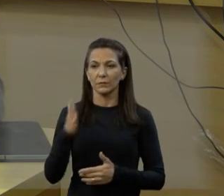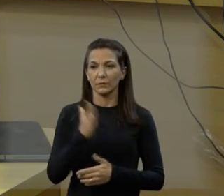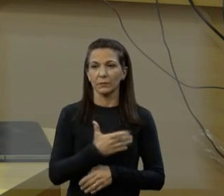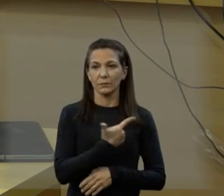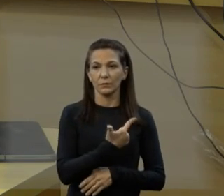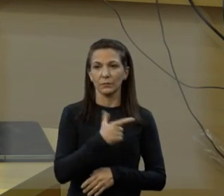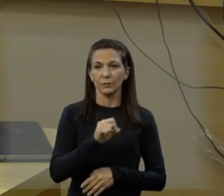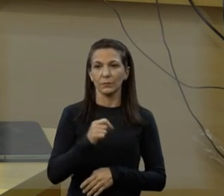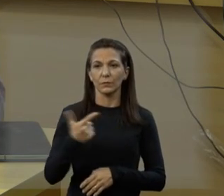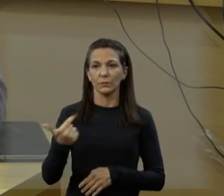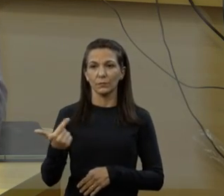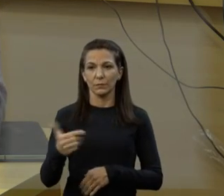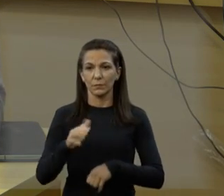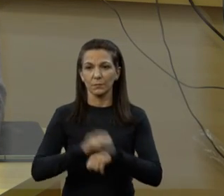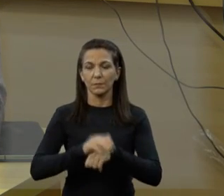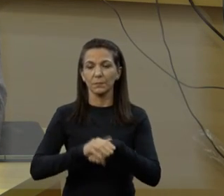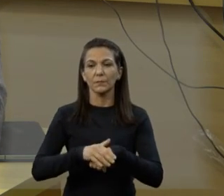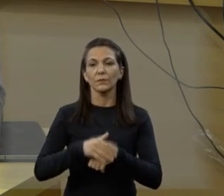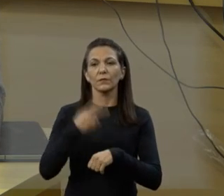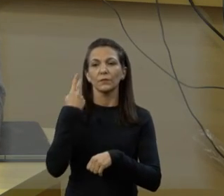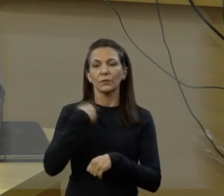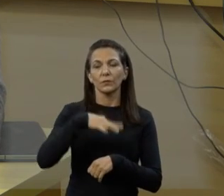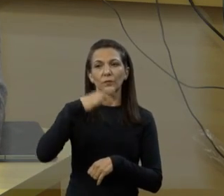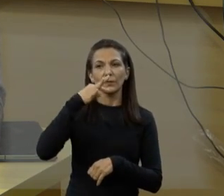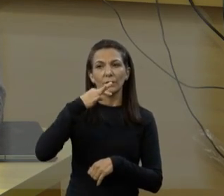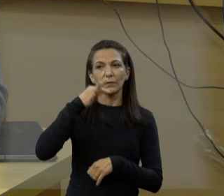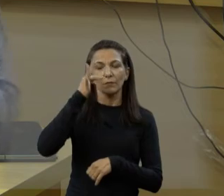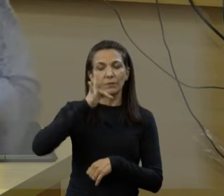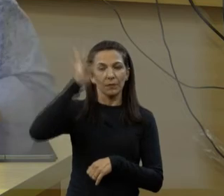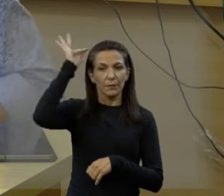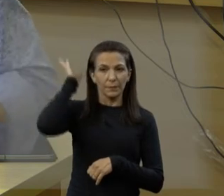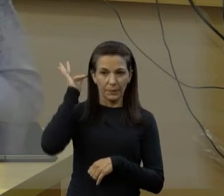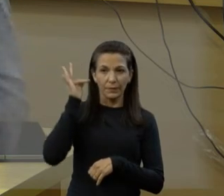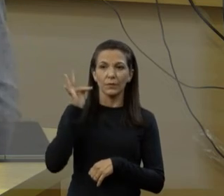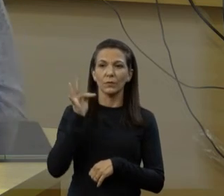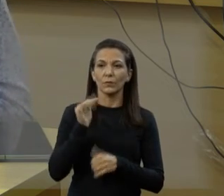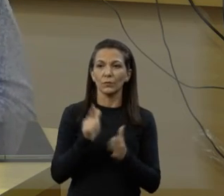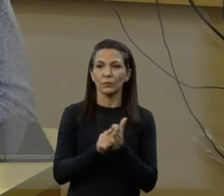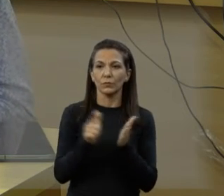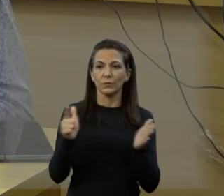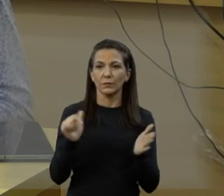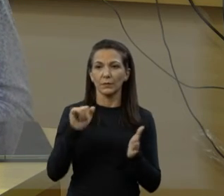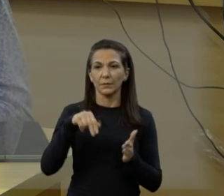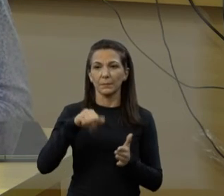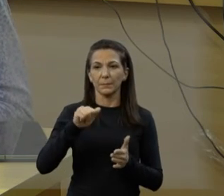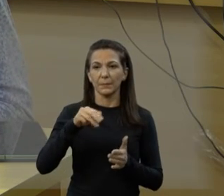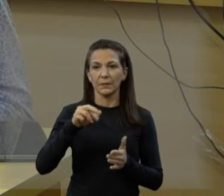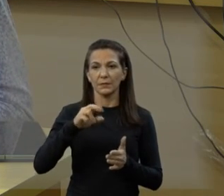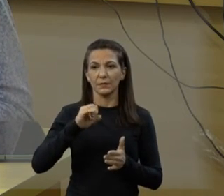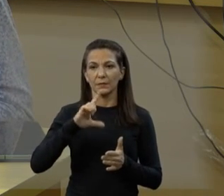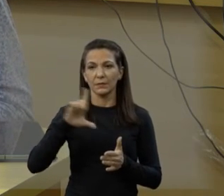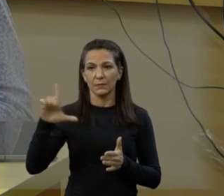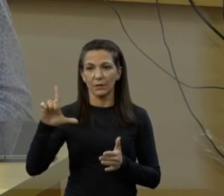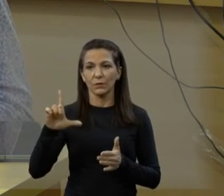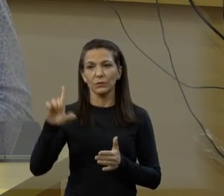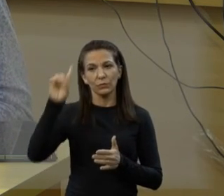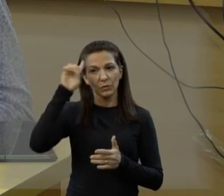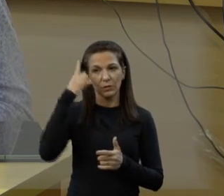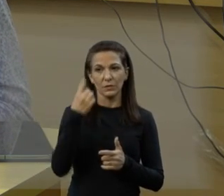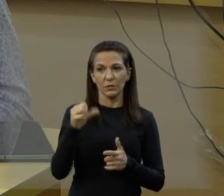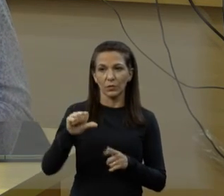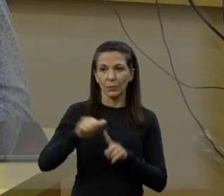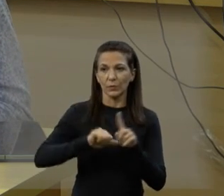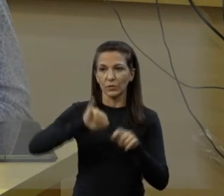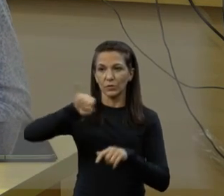iniciativa a vereadora Fabi Vergílio inserção no arquivo histórico da matéria veiculada no Jornal O Imparcial de Araraquara datada de